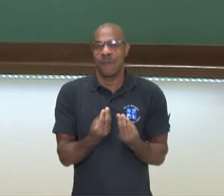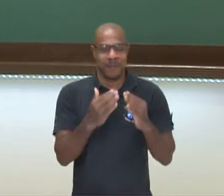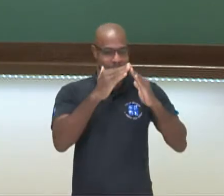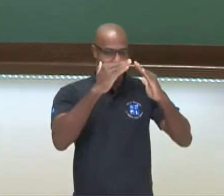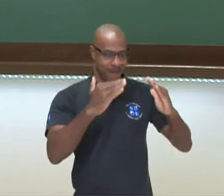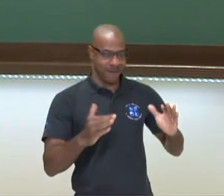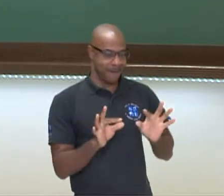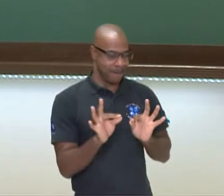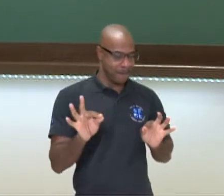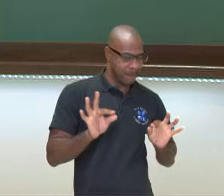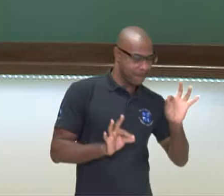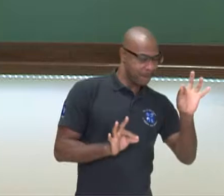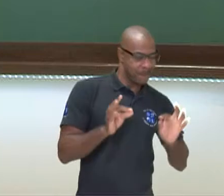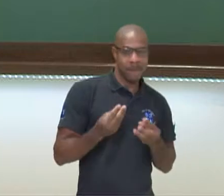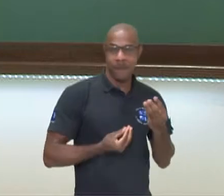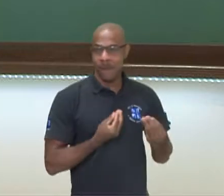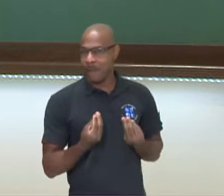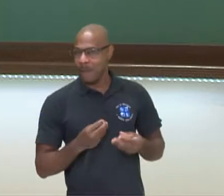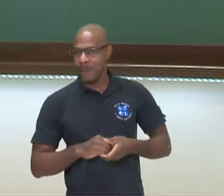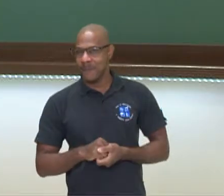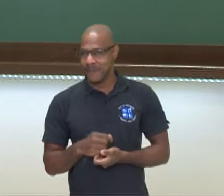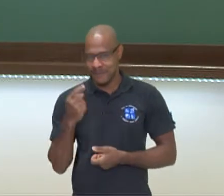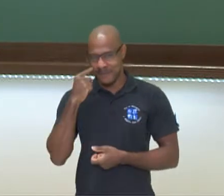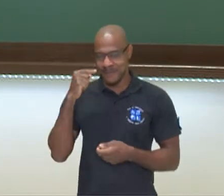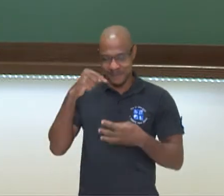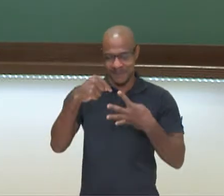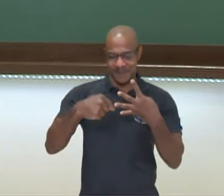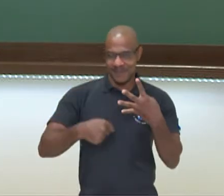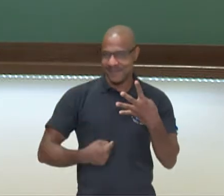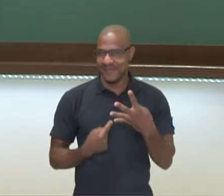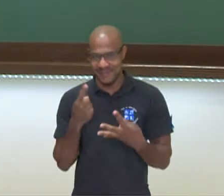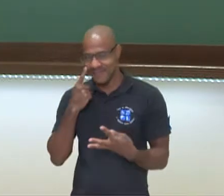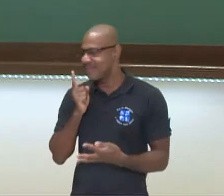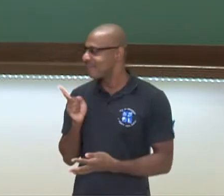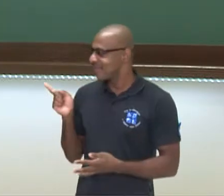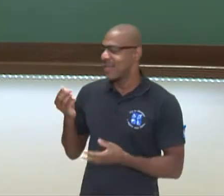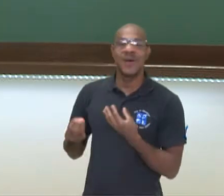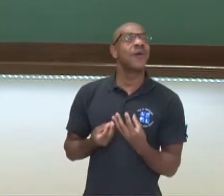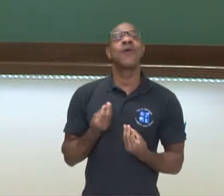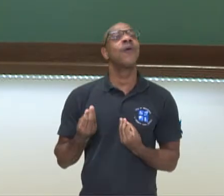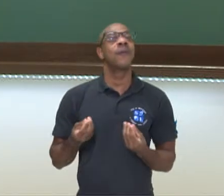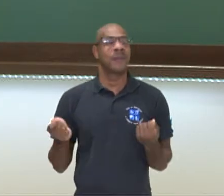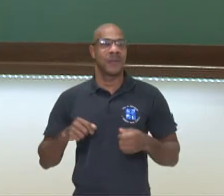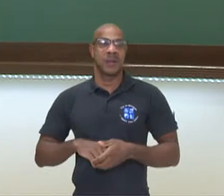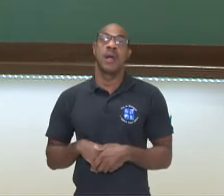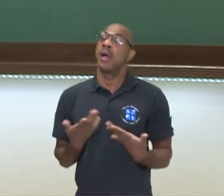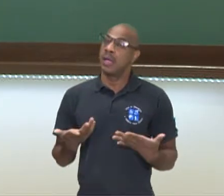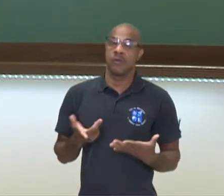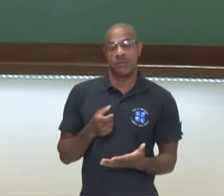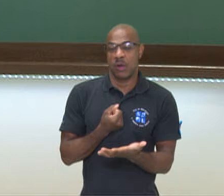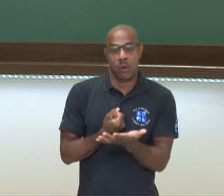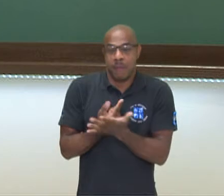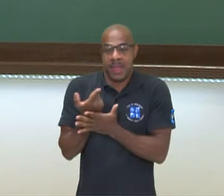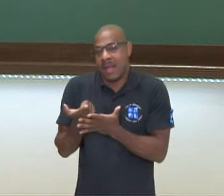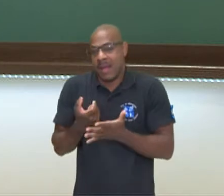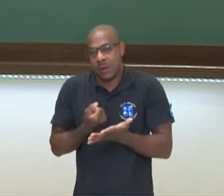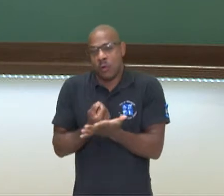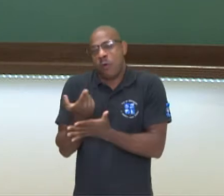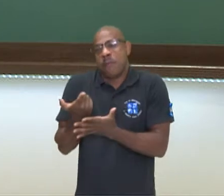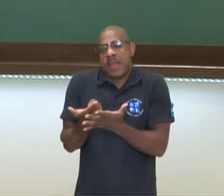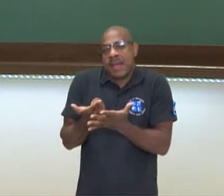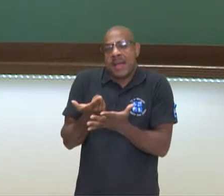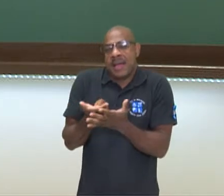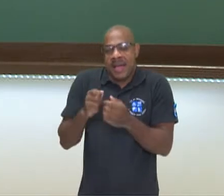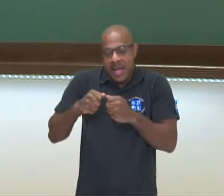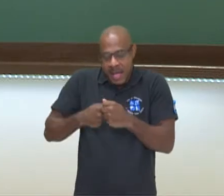nós estamos falando aqui no mínimo possível, tá bom? Claro que você não vai comprar uma arara para deixar a coitadinha